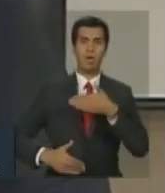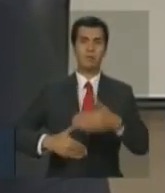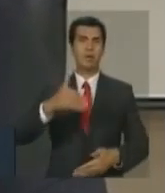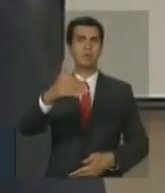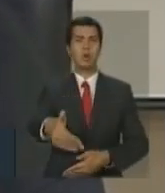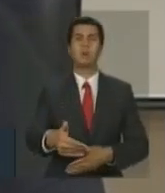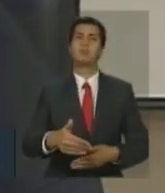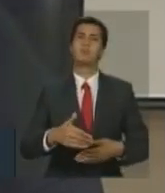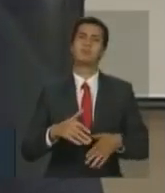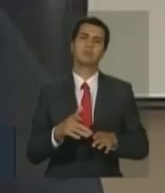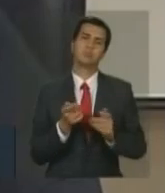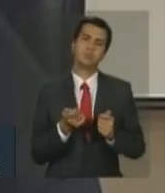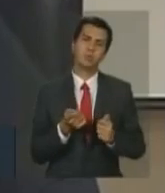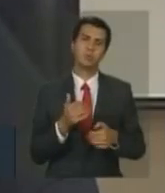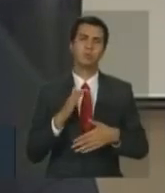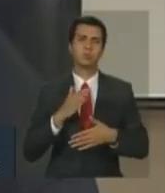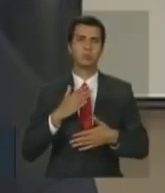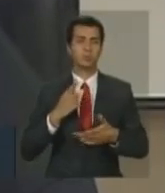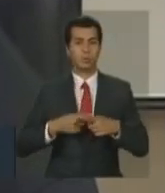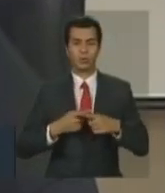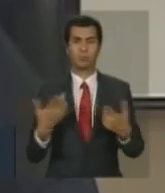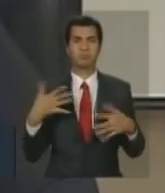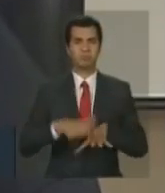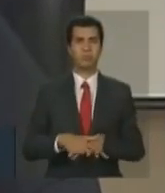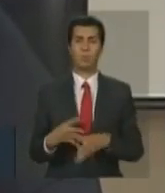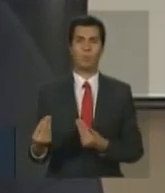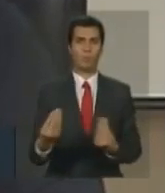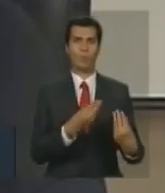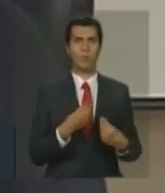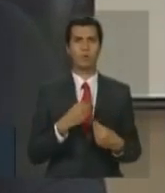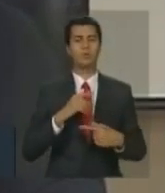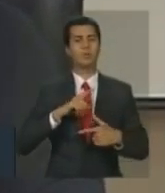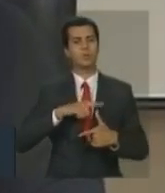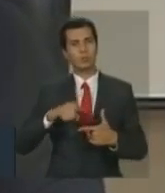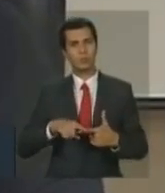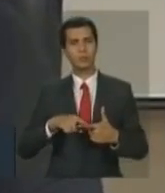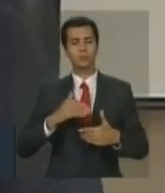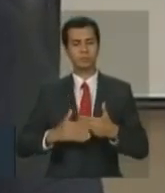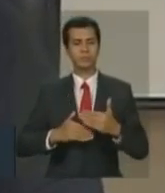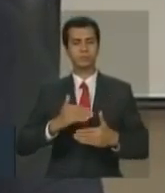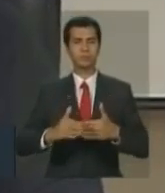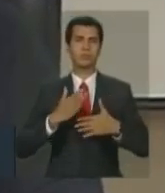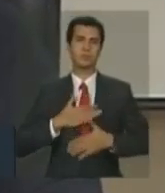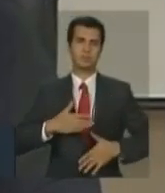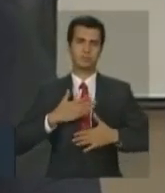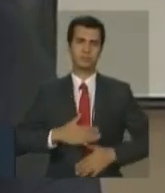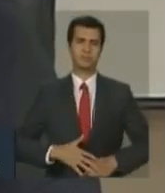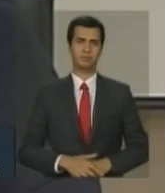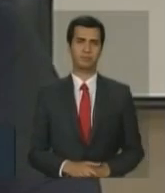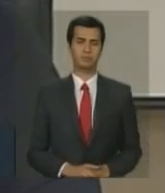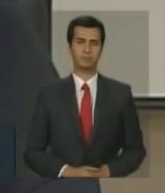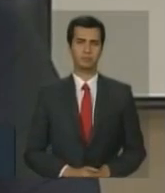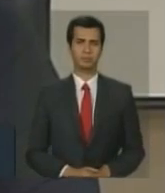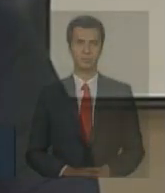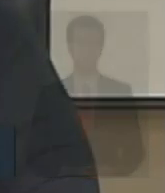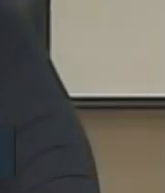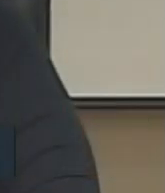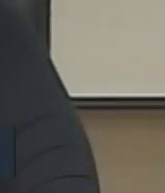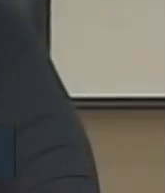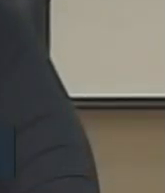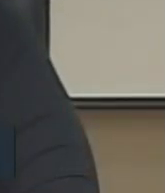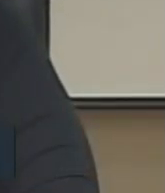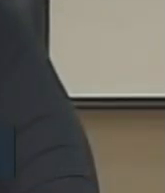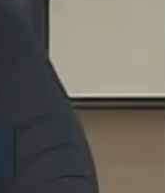vá reduzir e chegar a indicadores ótimos da população recebendo transferência de renda. Agora, a nossa capacidade de